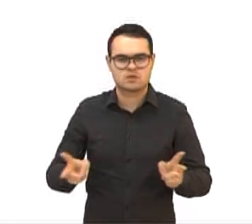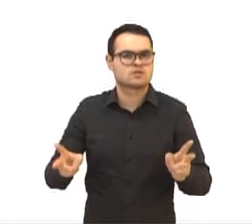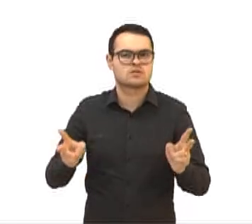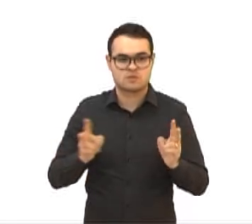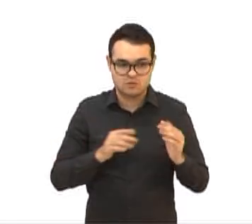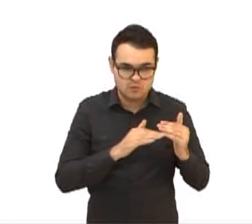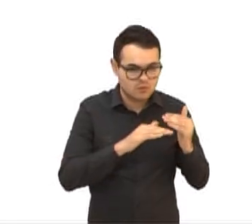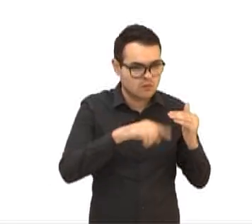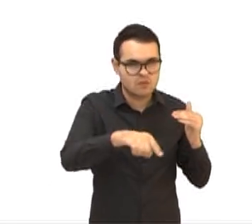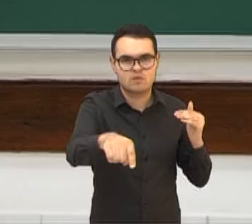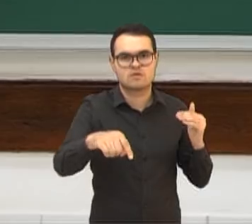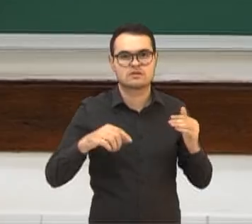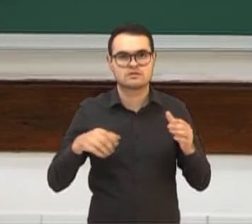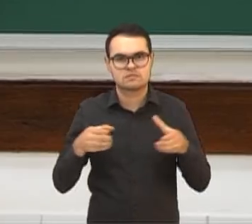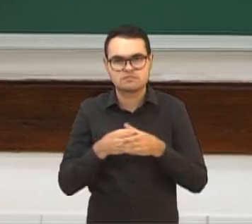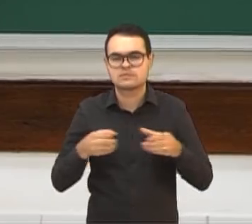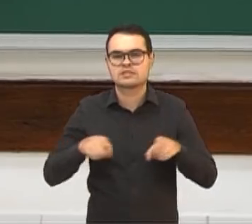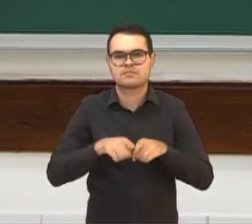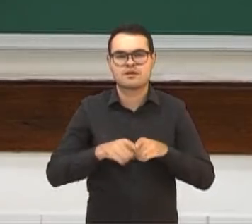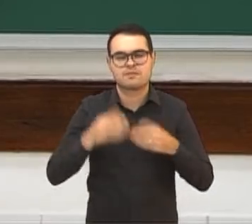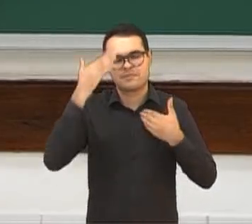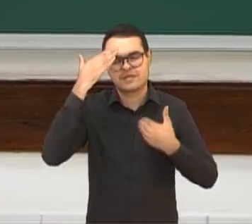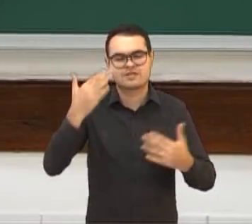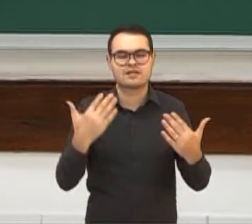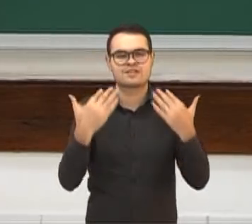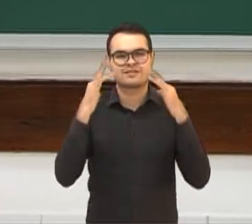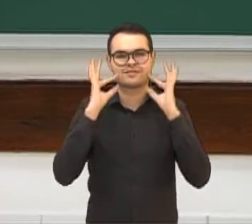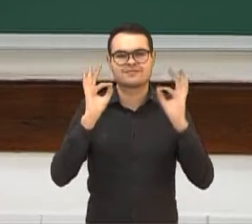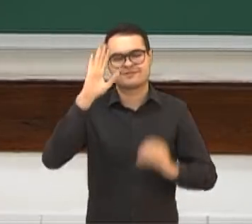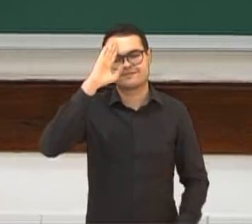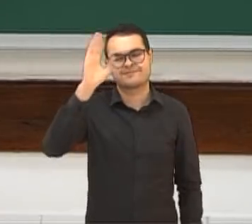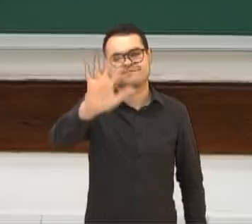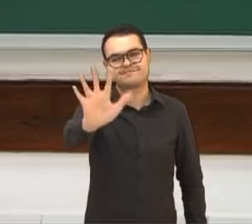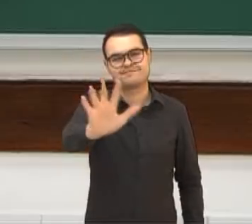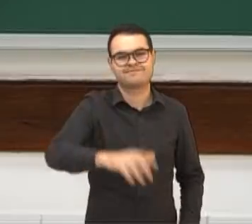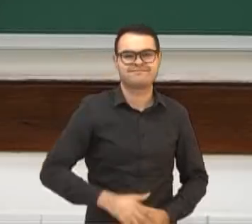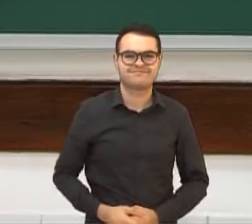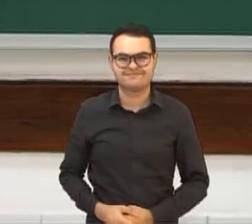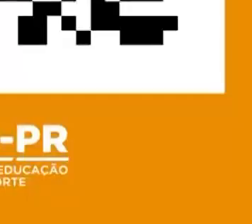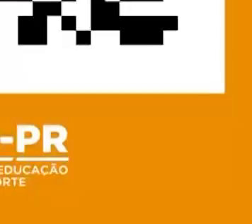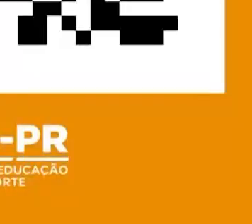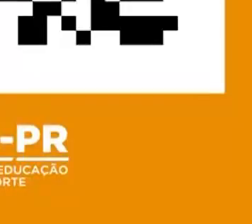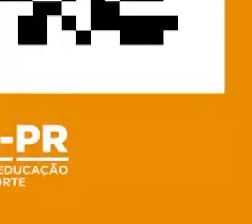descontinuidade e compressibilidade. Muito obrigada pela atenção de vocês e até a próxima aula.